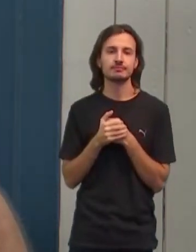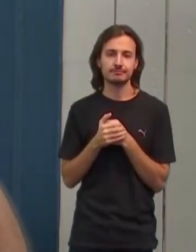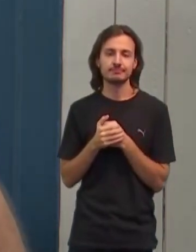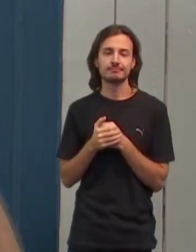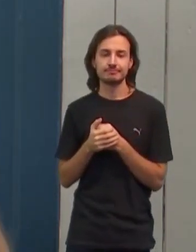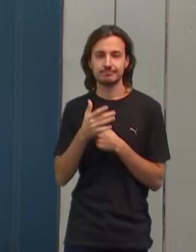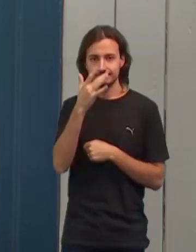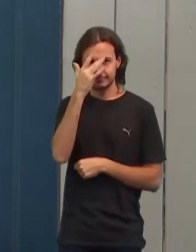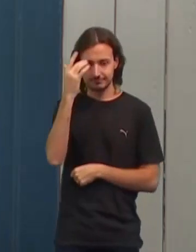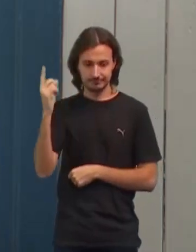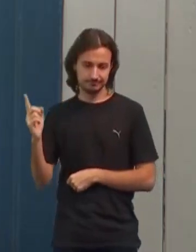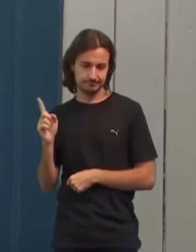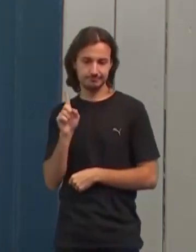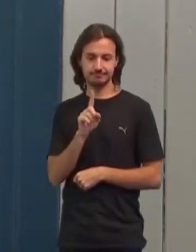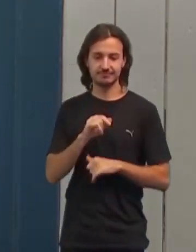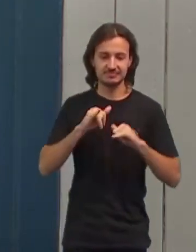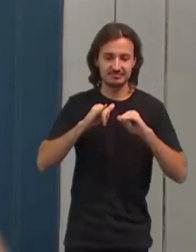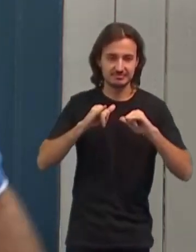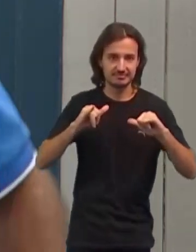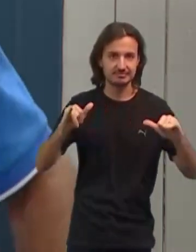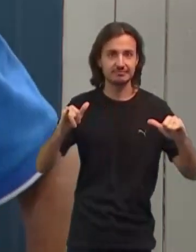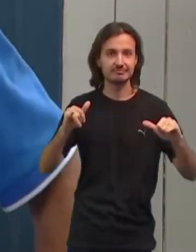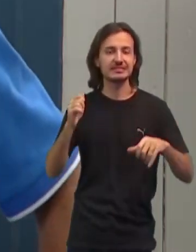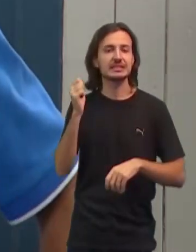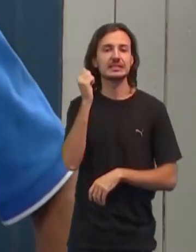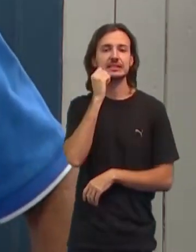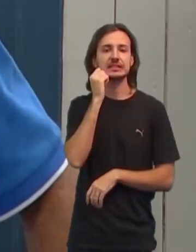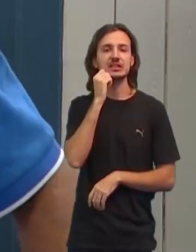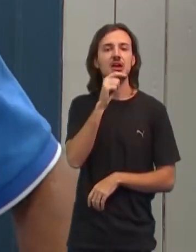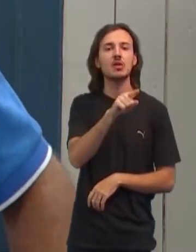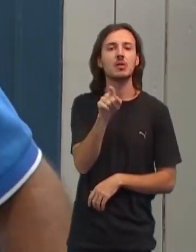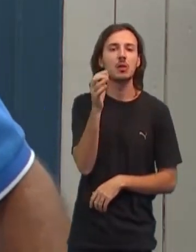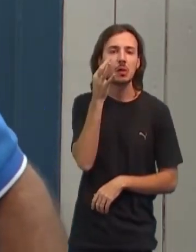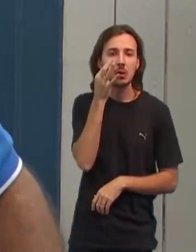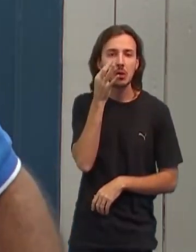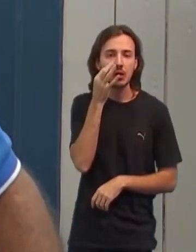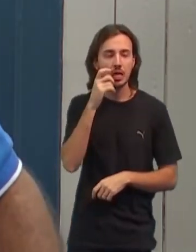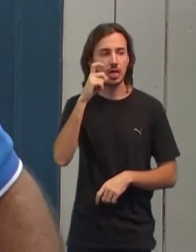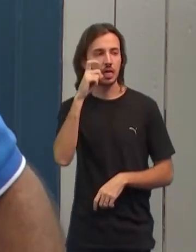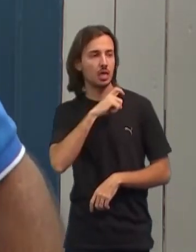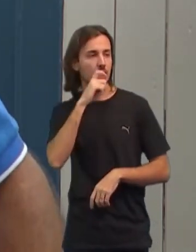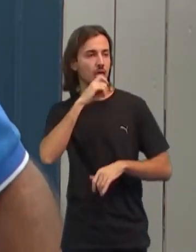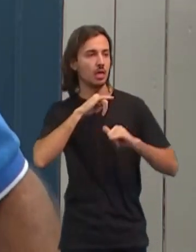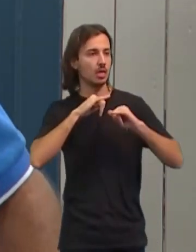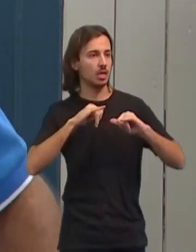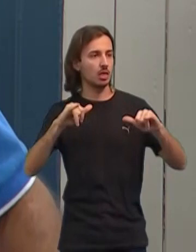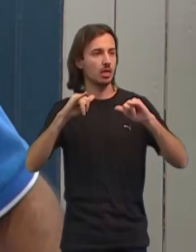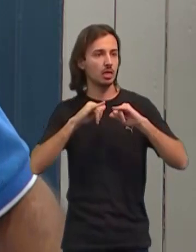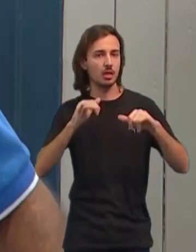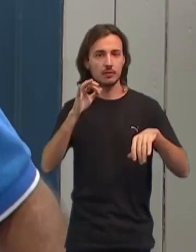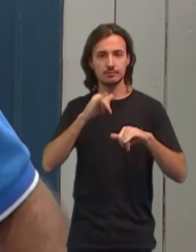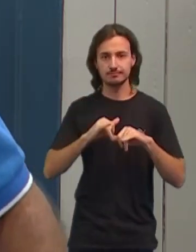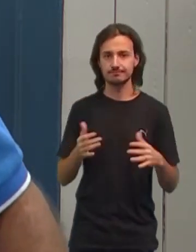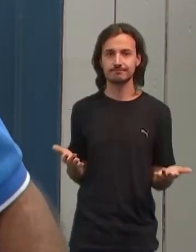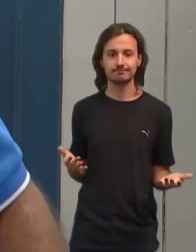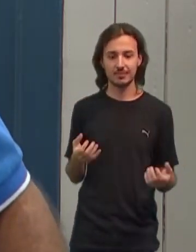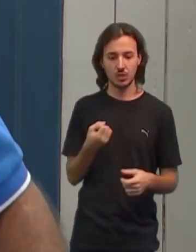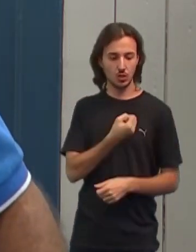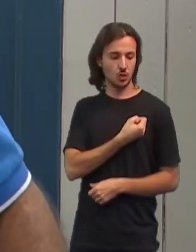casa, na nossa cara, na cara dos vereadores, mentiram o limite prudencial, não trouxeram o número.